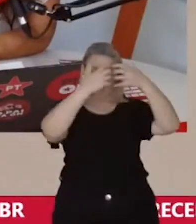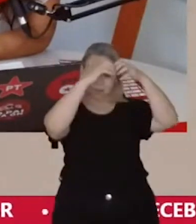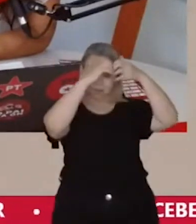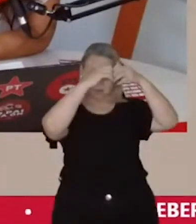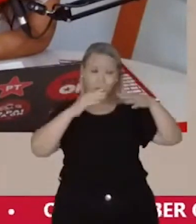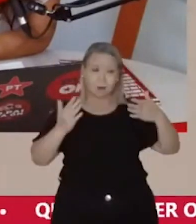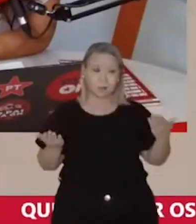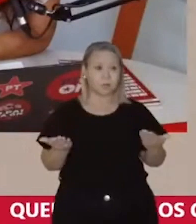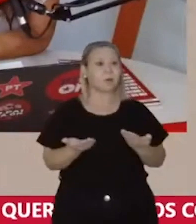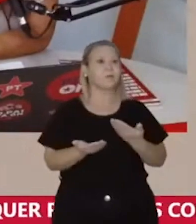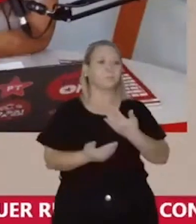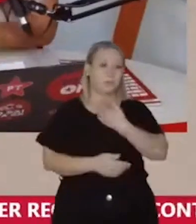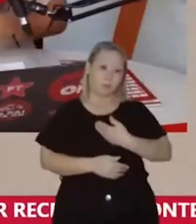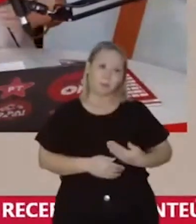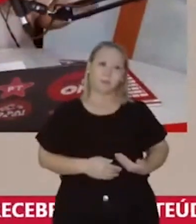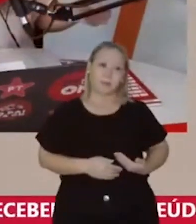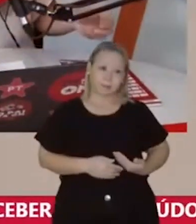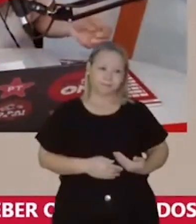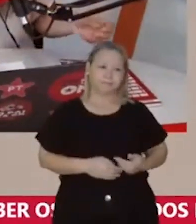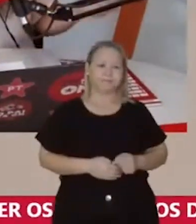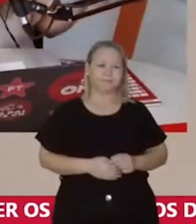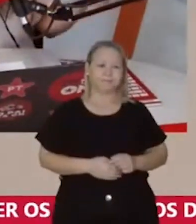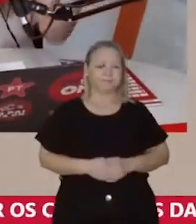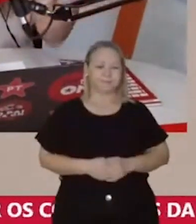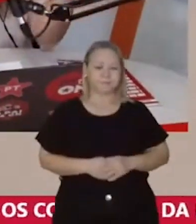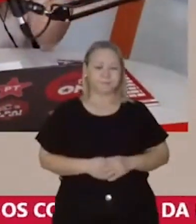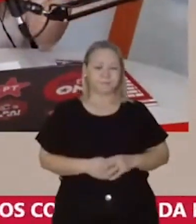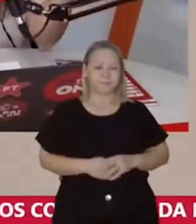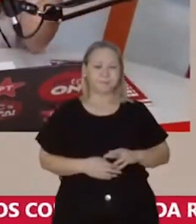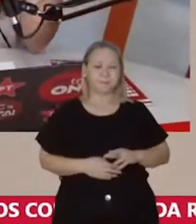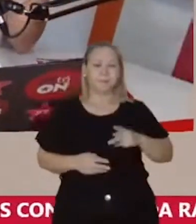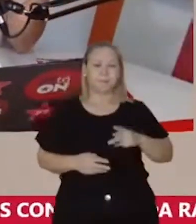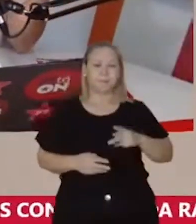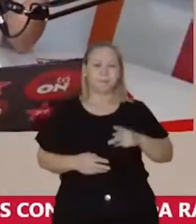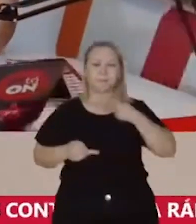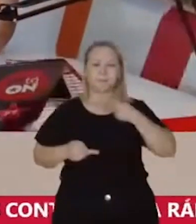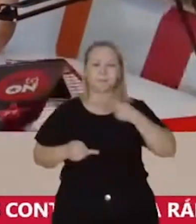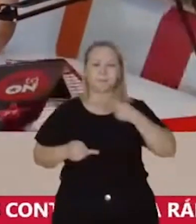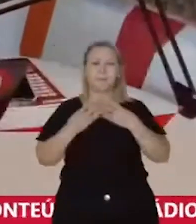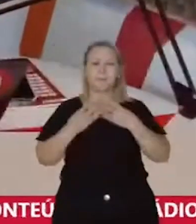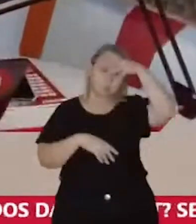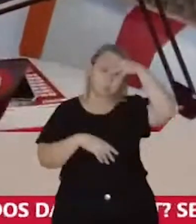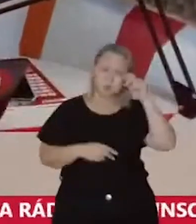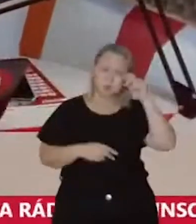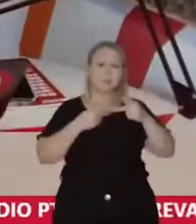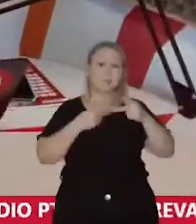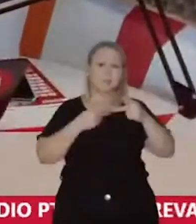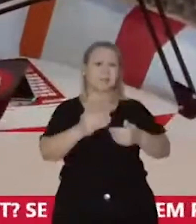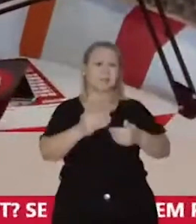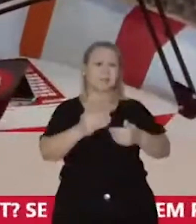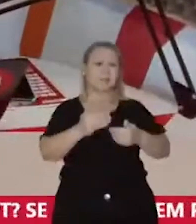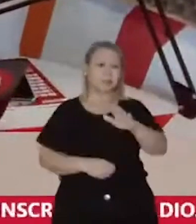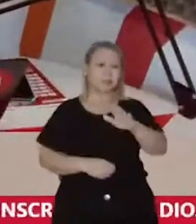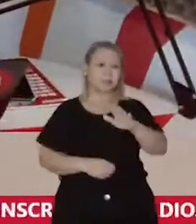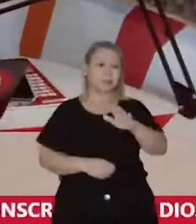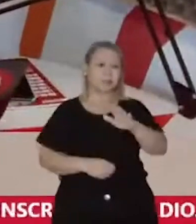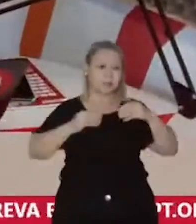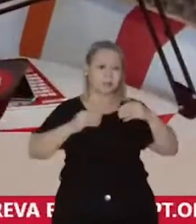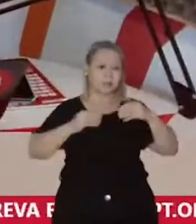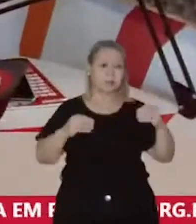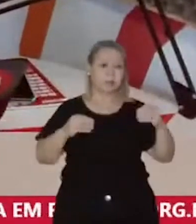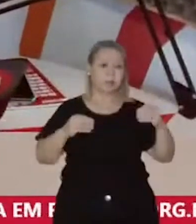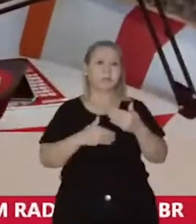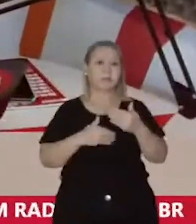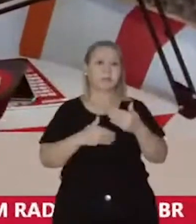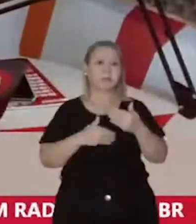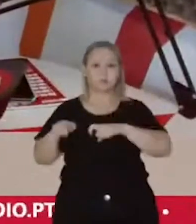governo. E a gente fala muito de Amazônia, o senhor está falando desse avanço, né, de áreas mais secas para essas áreas de produção